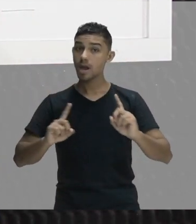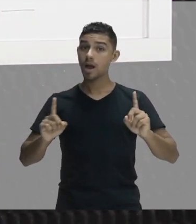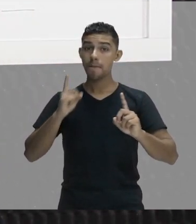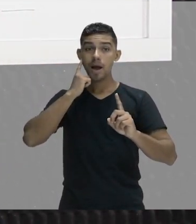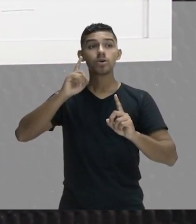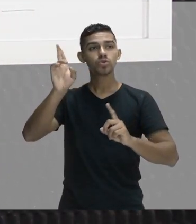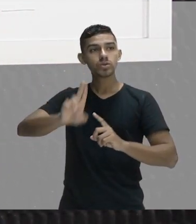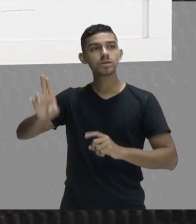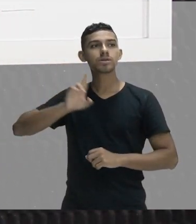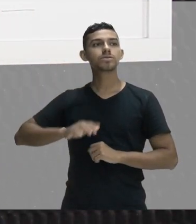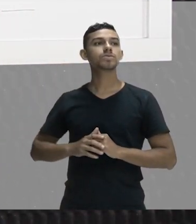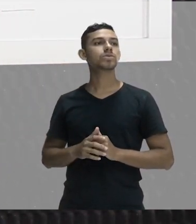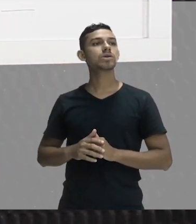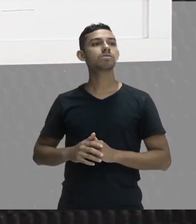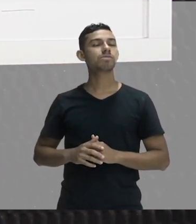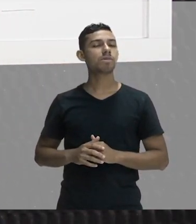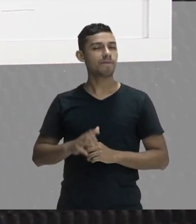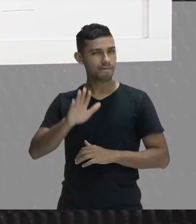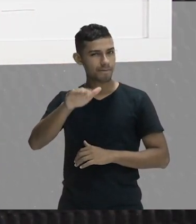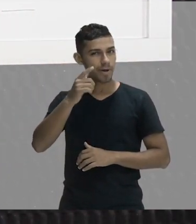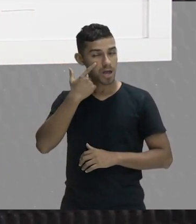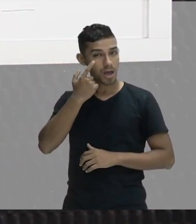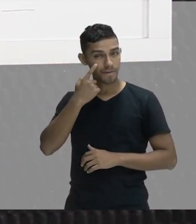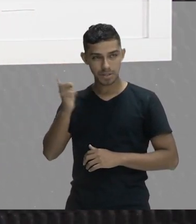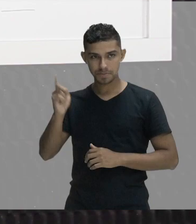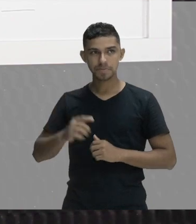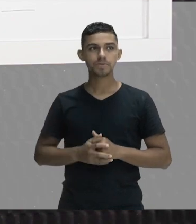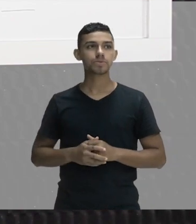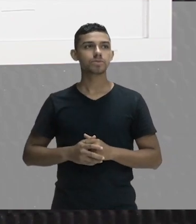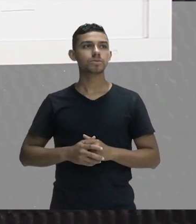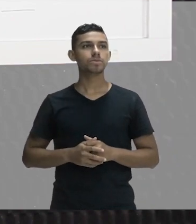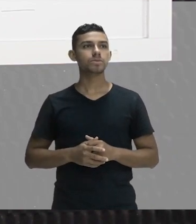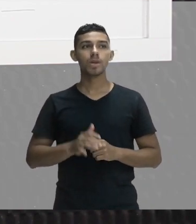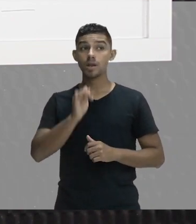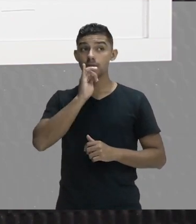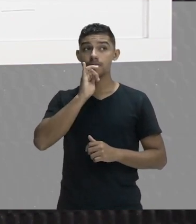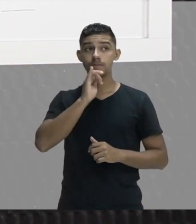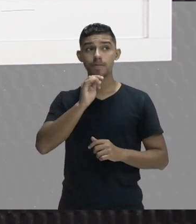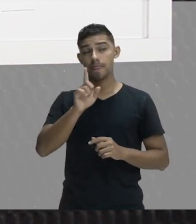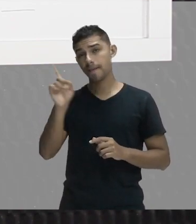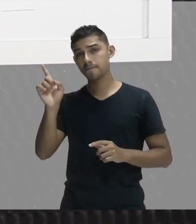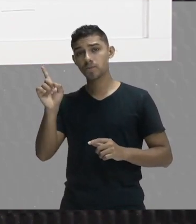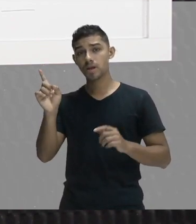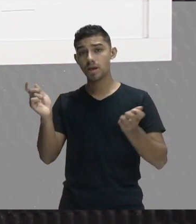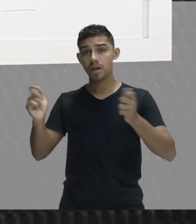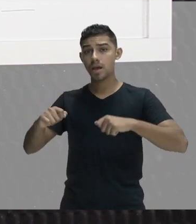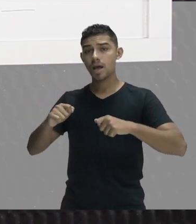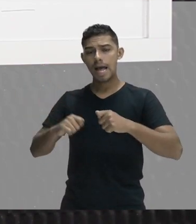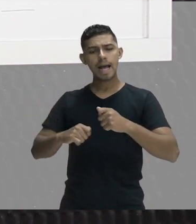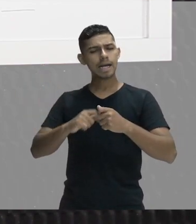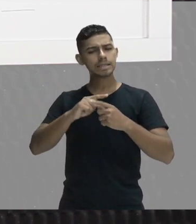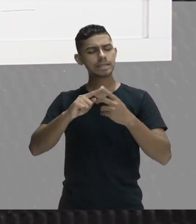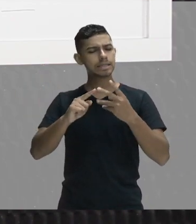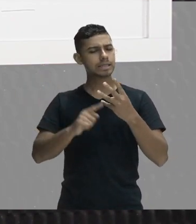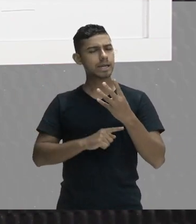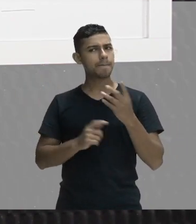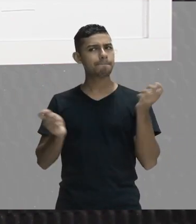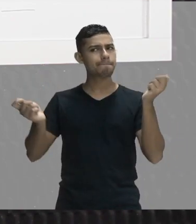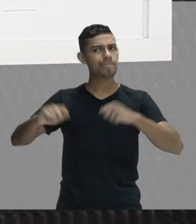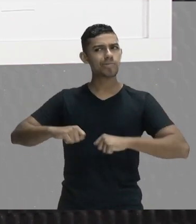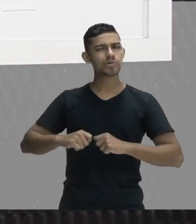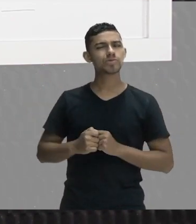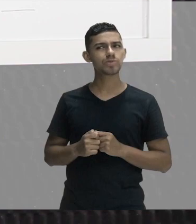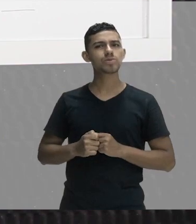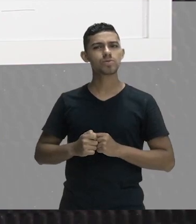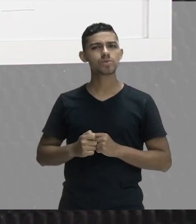faço isso? Ora, pessoal, veja bem. Você, ao invés de fazer essa árvore, você analisa as possibilidades de